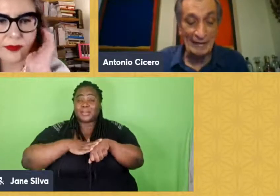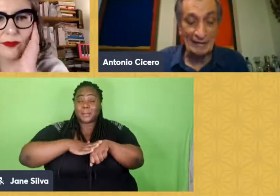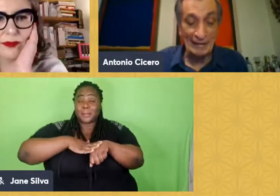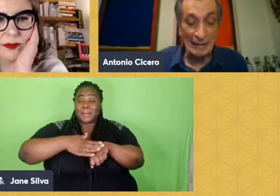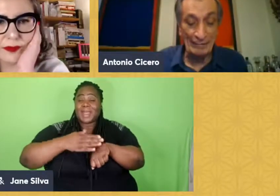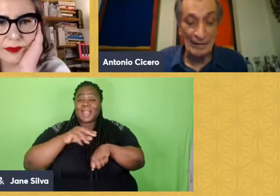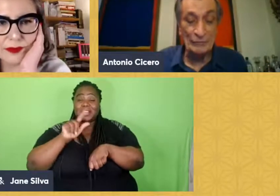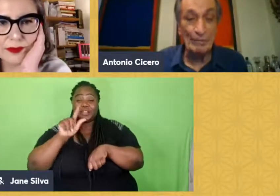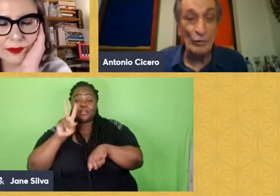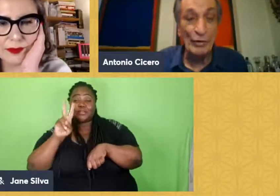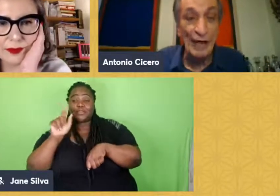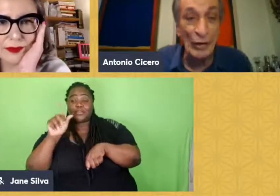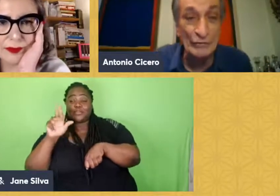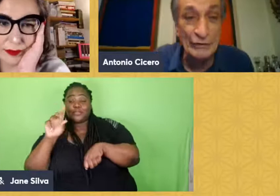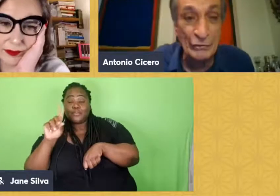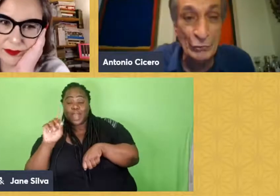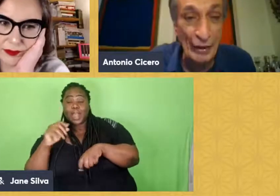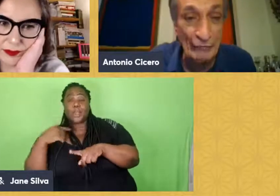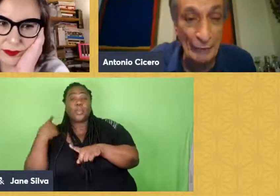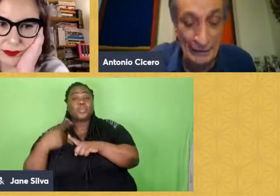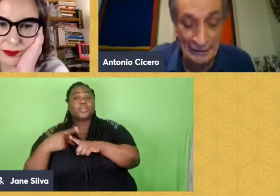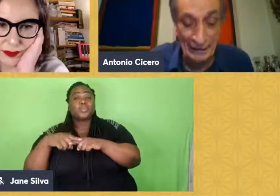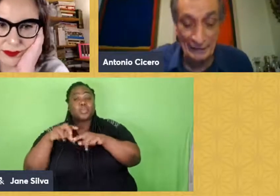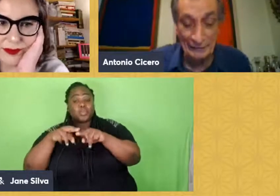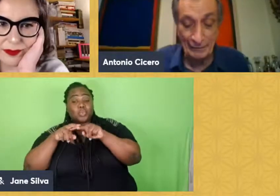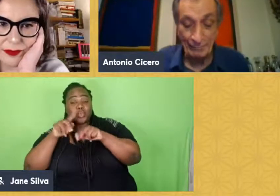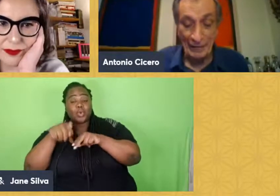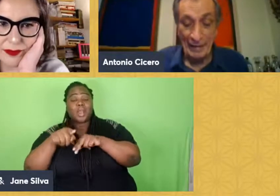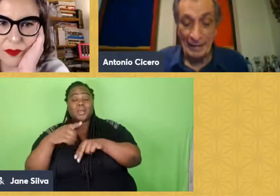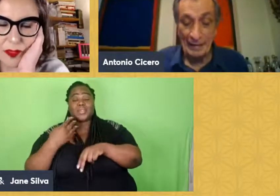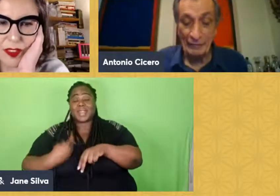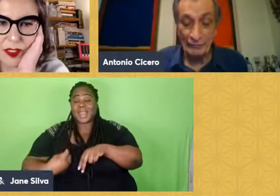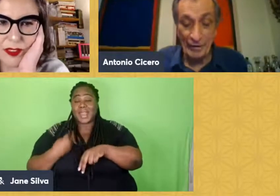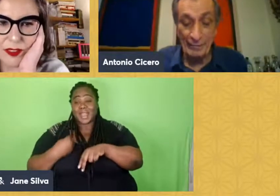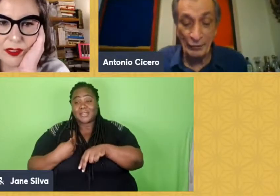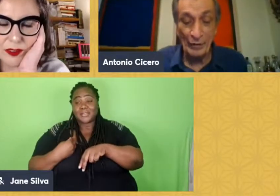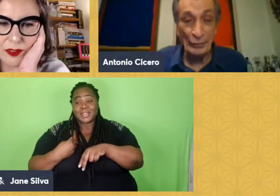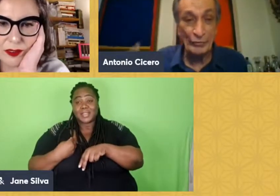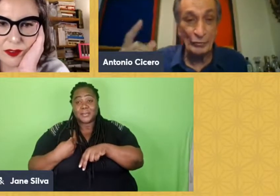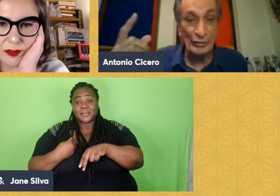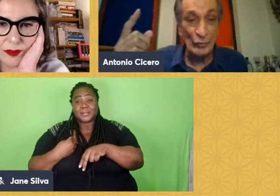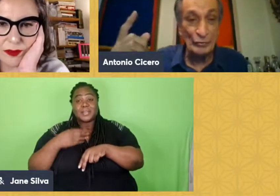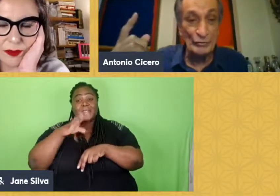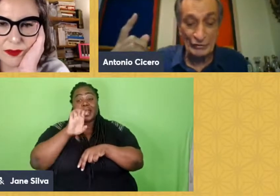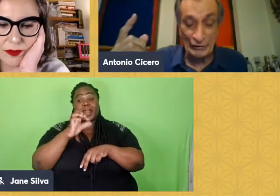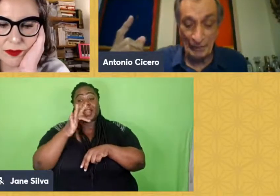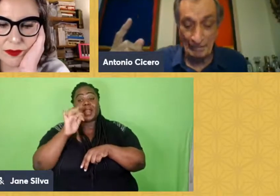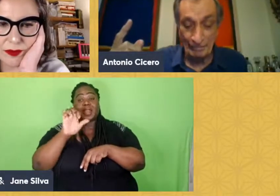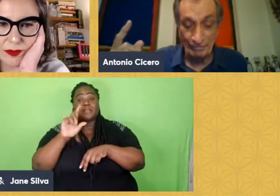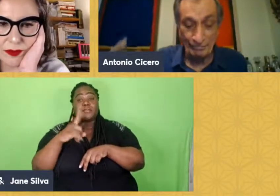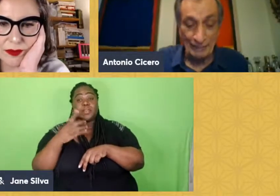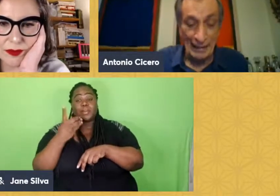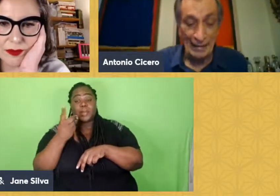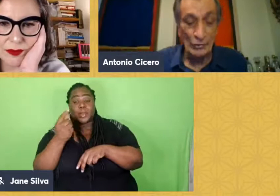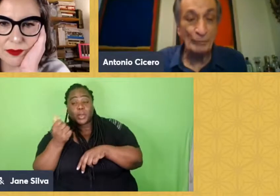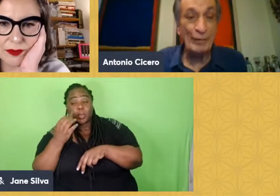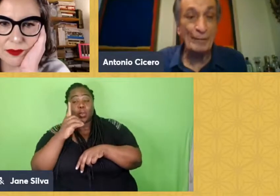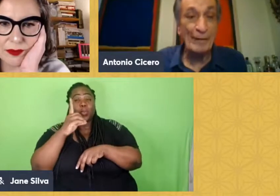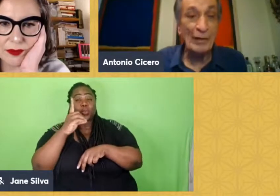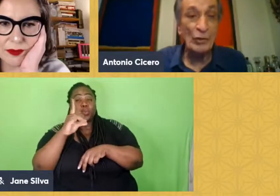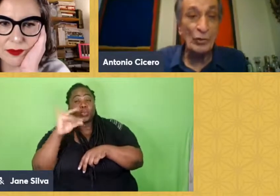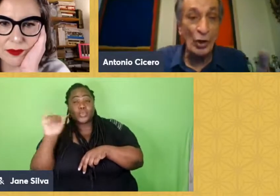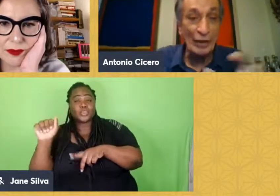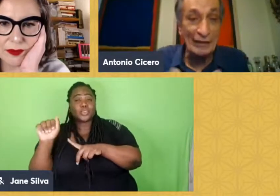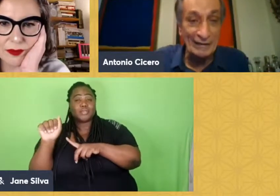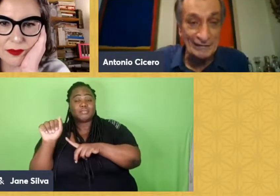valioso ainda, até mesmo por causa de sua efemeridade. Efêmero é o que dura um dia, e o